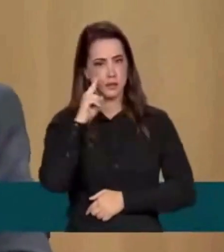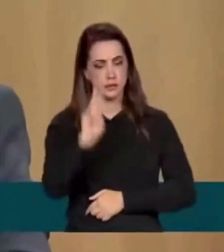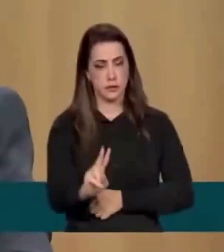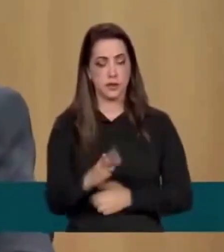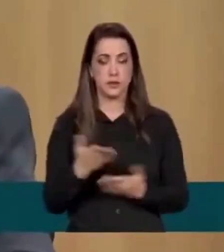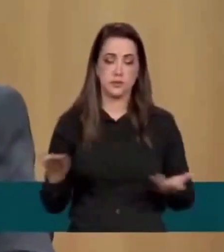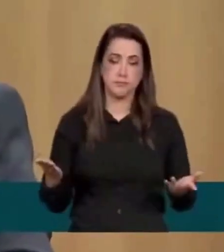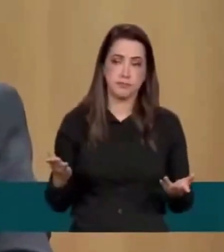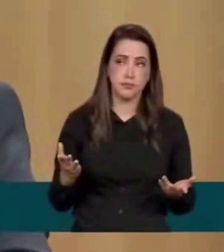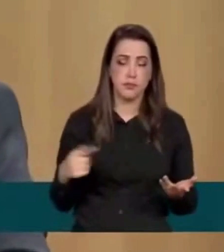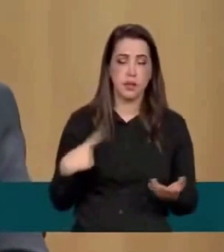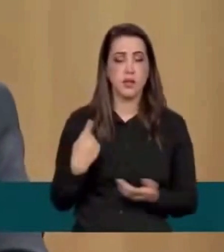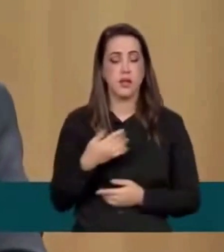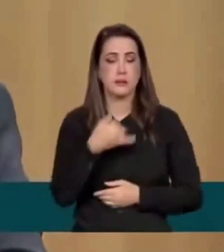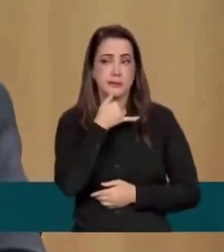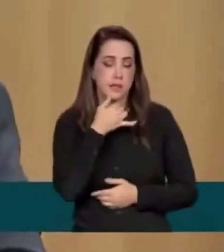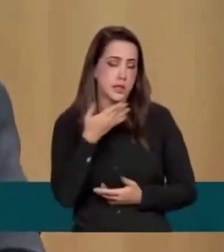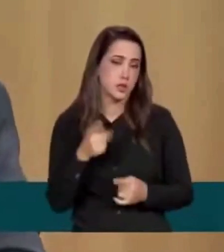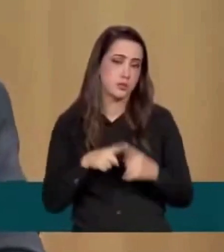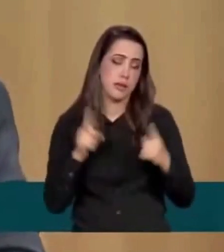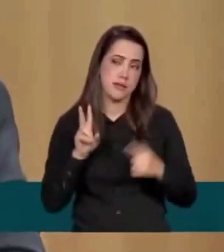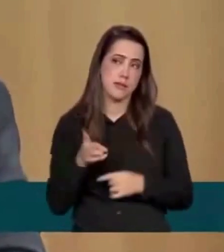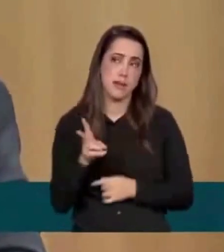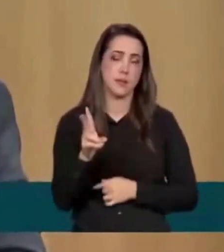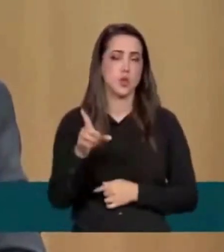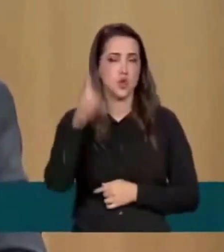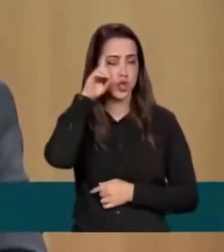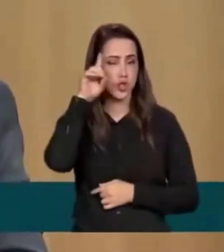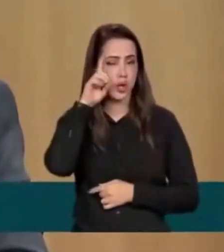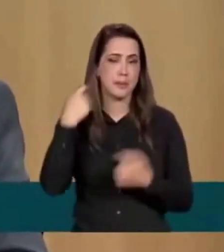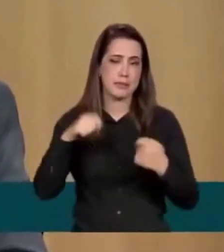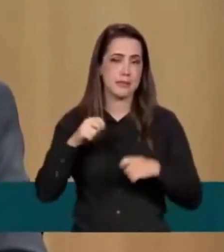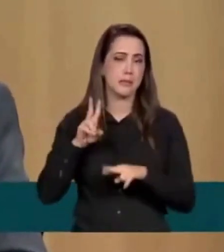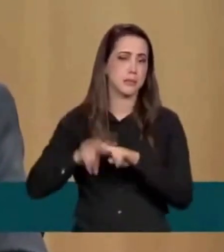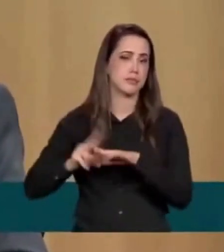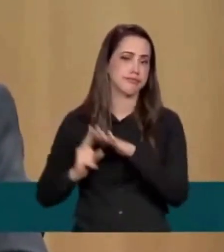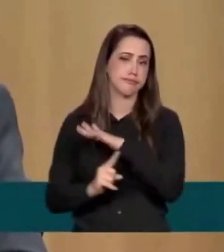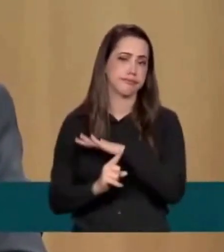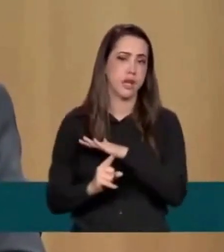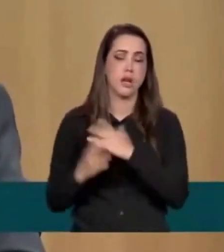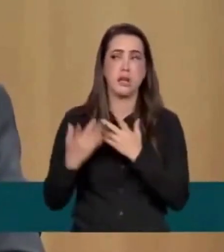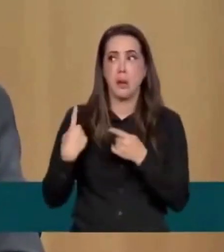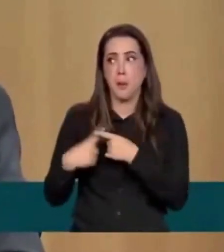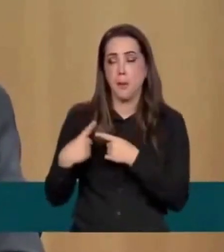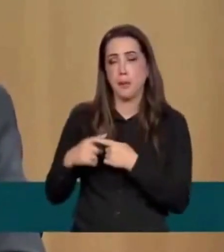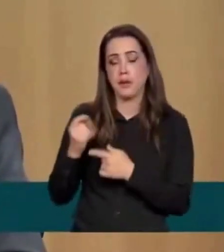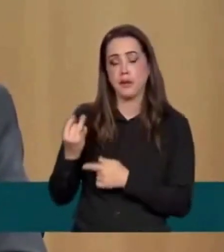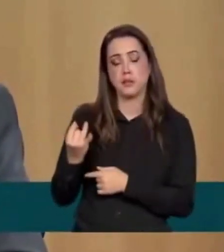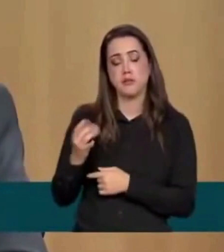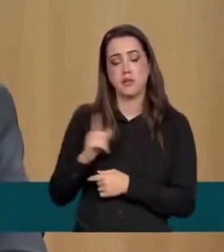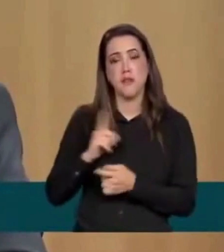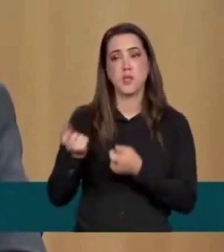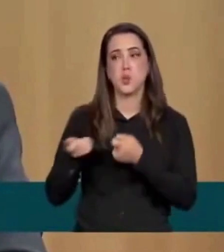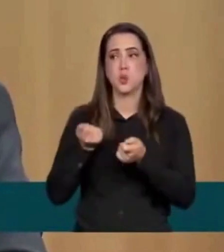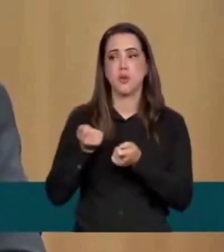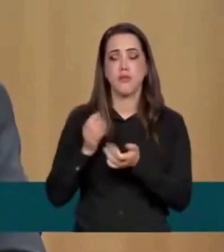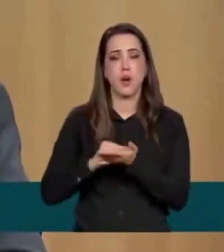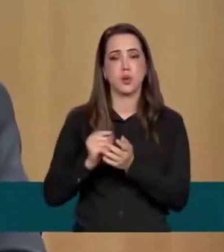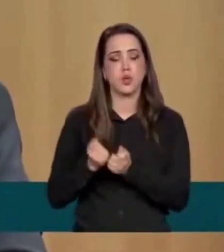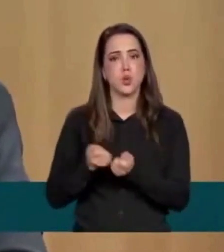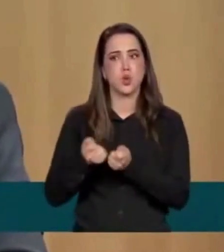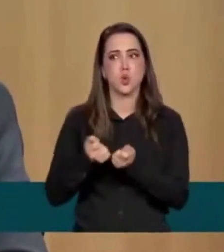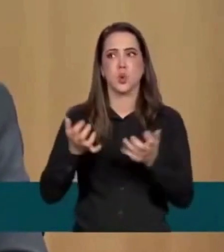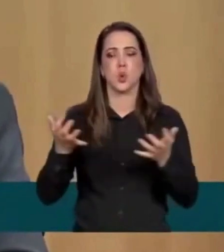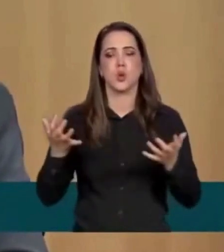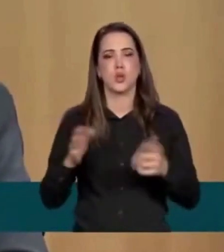acompanhando, e infelizmente têm sido diárias, porque houve esse descontrole a partir de um